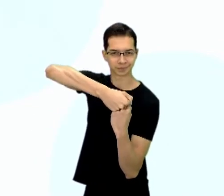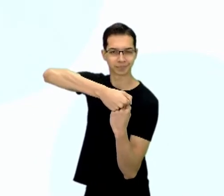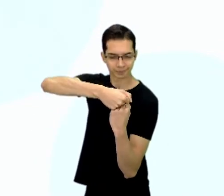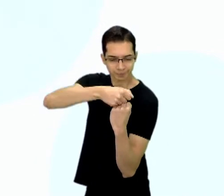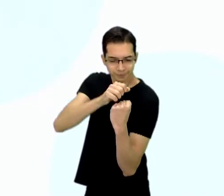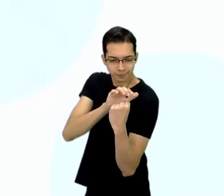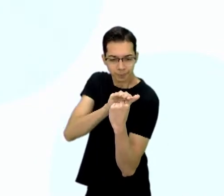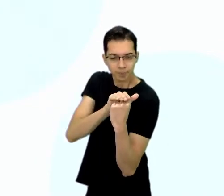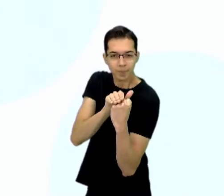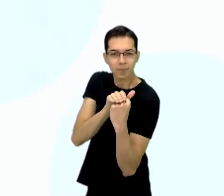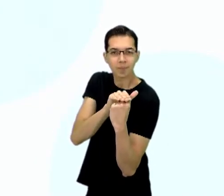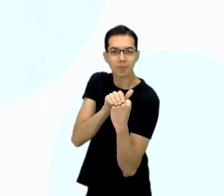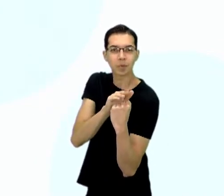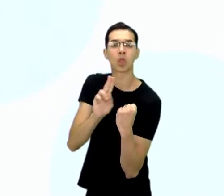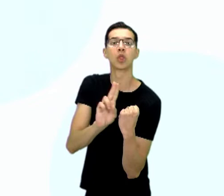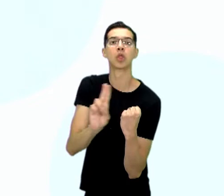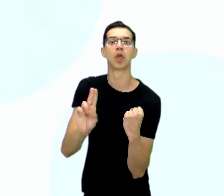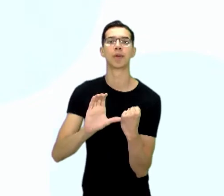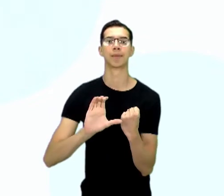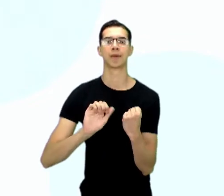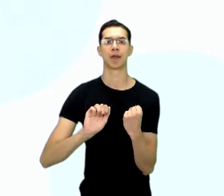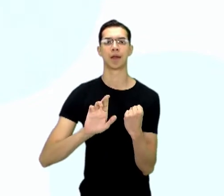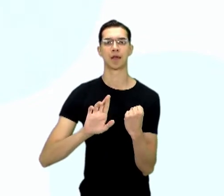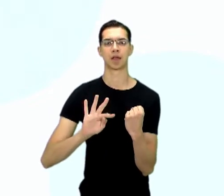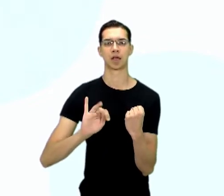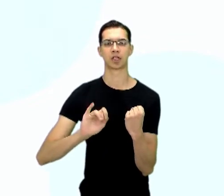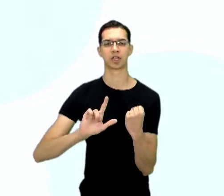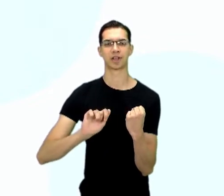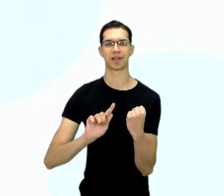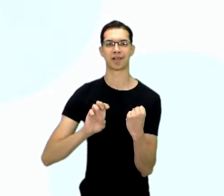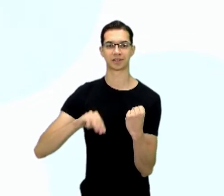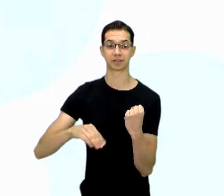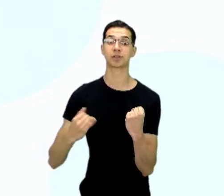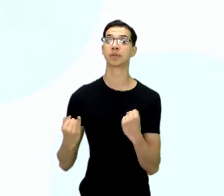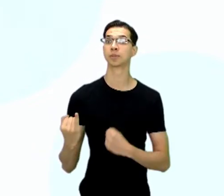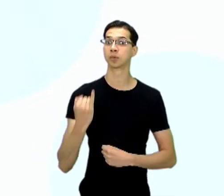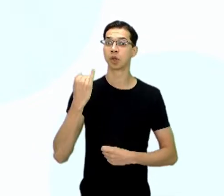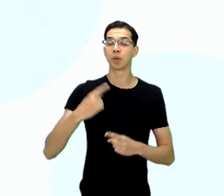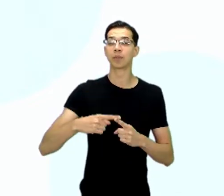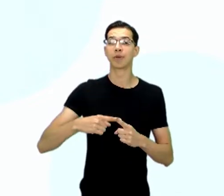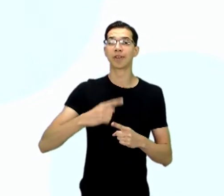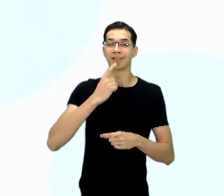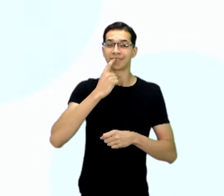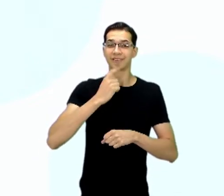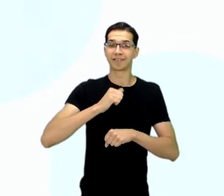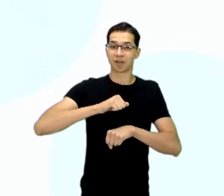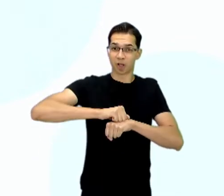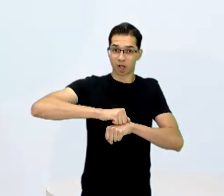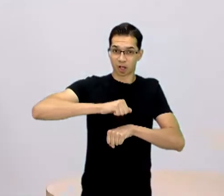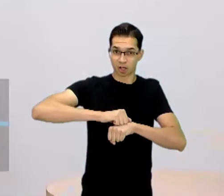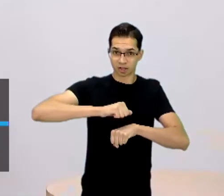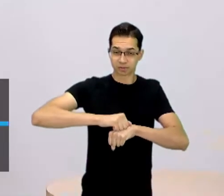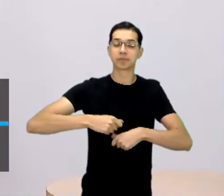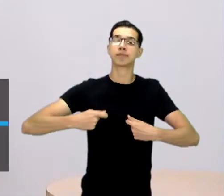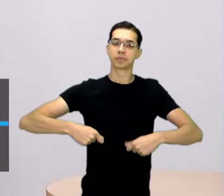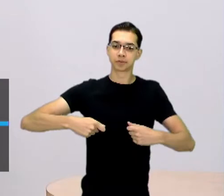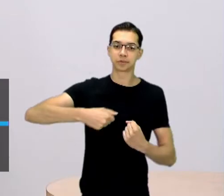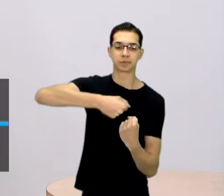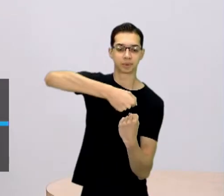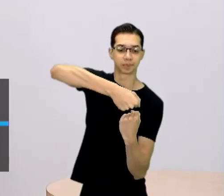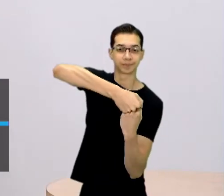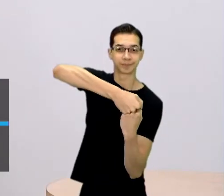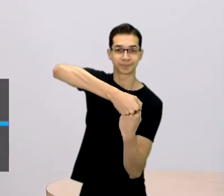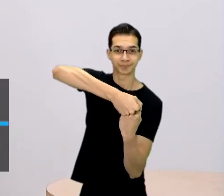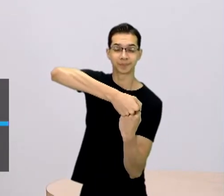cartilagem é importante para justamente acomodar o osso, né? Para que esse osso, então, ele não